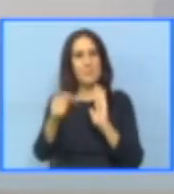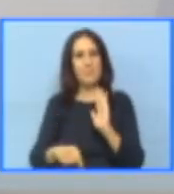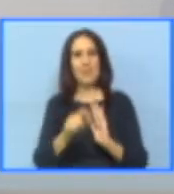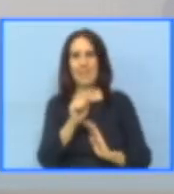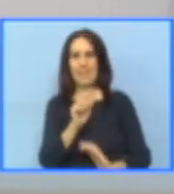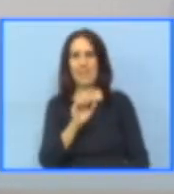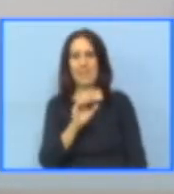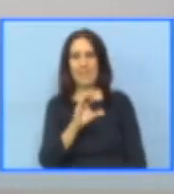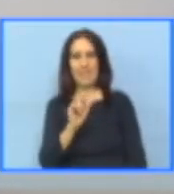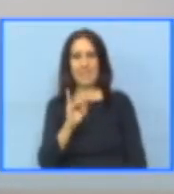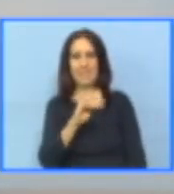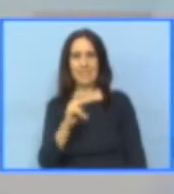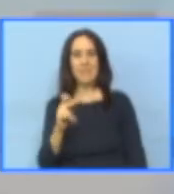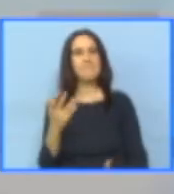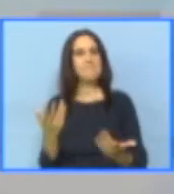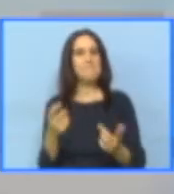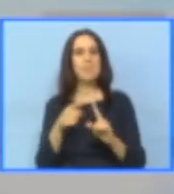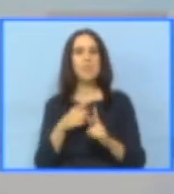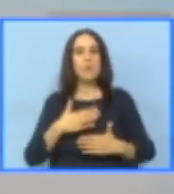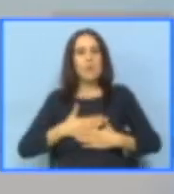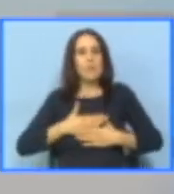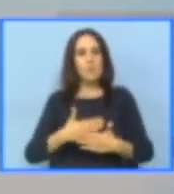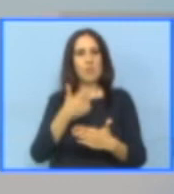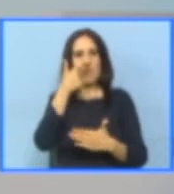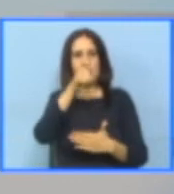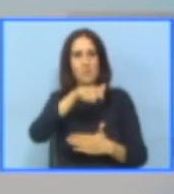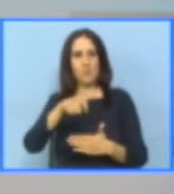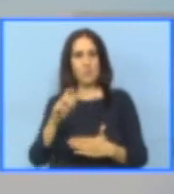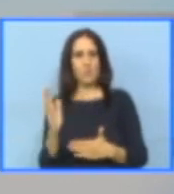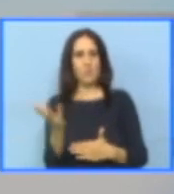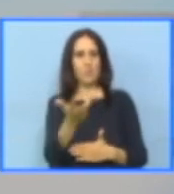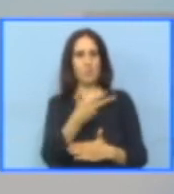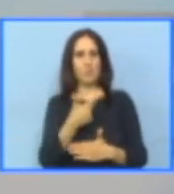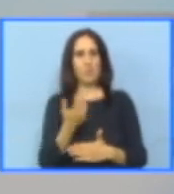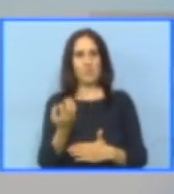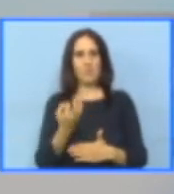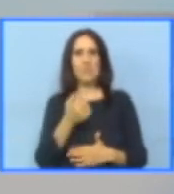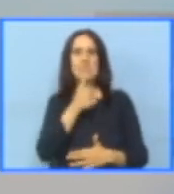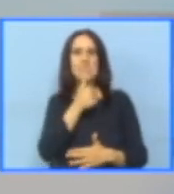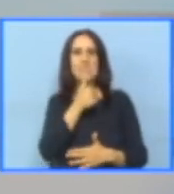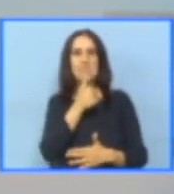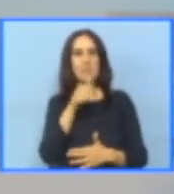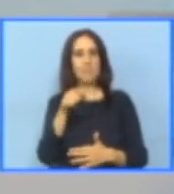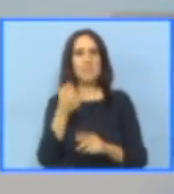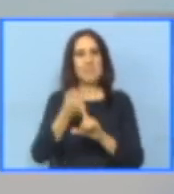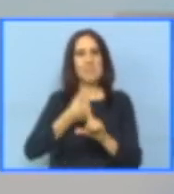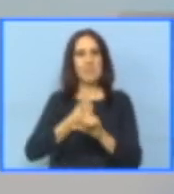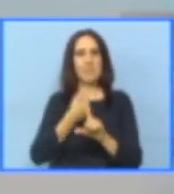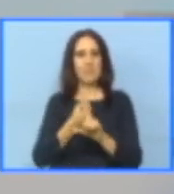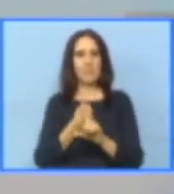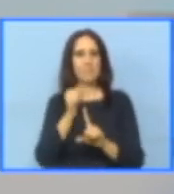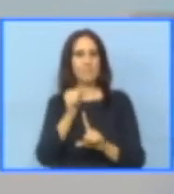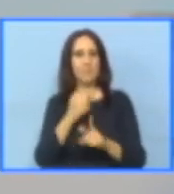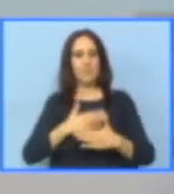Eclésia. O número de voluntários que decidem abraçar este desafio